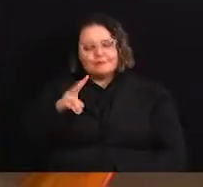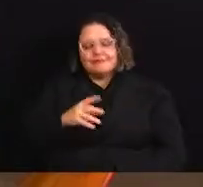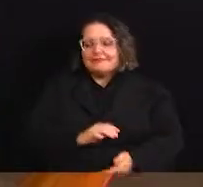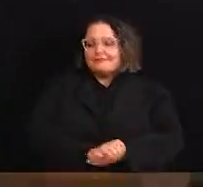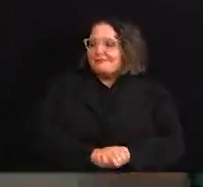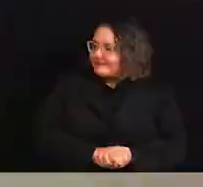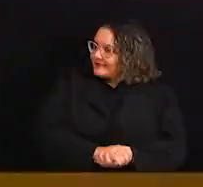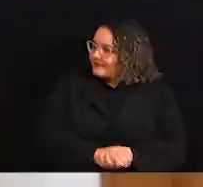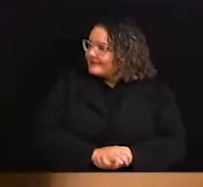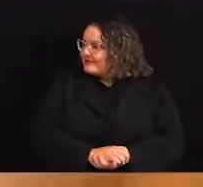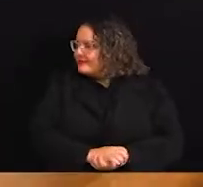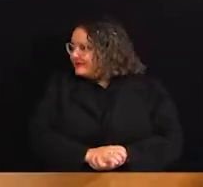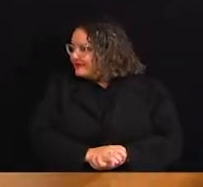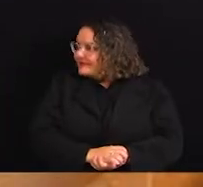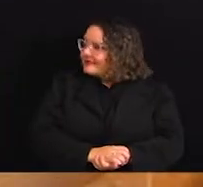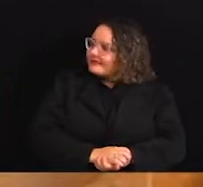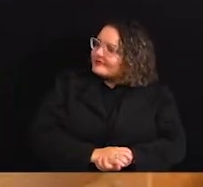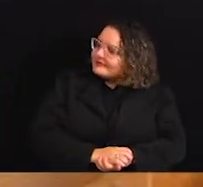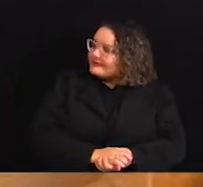Então, confira.